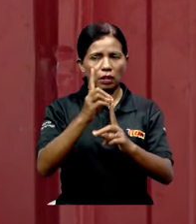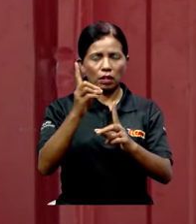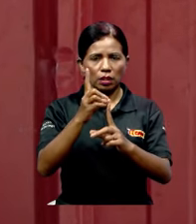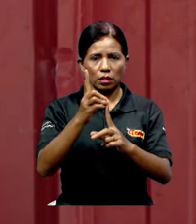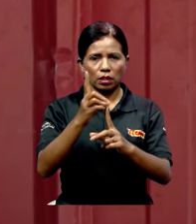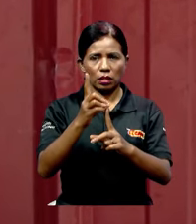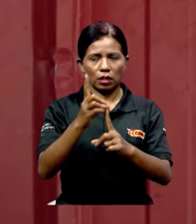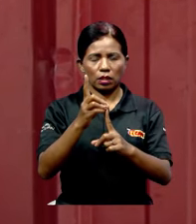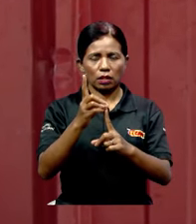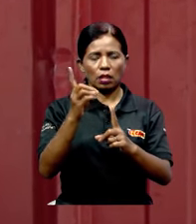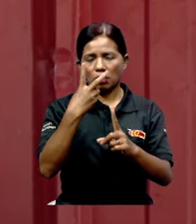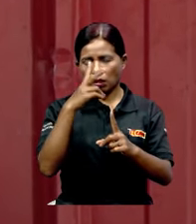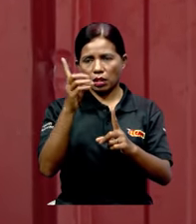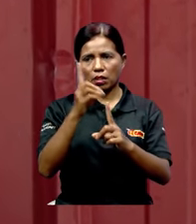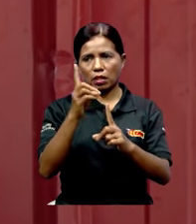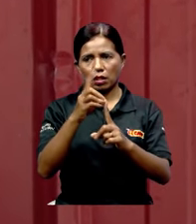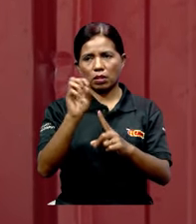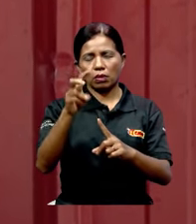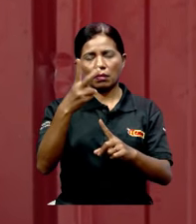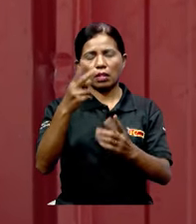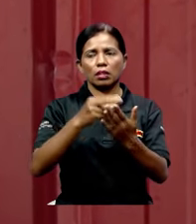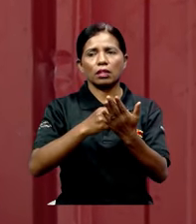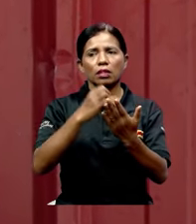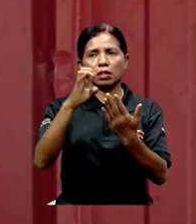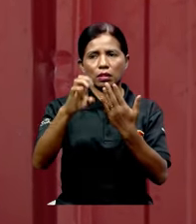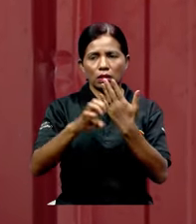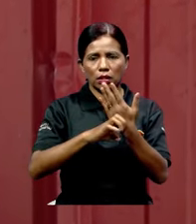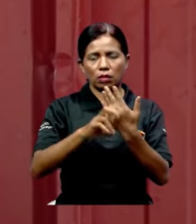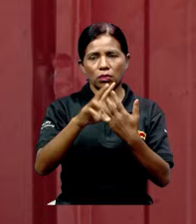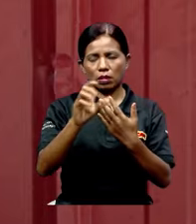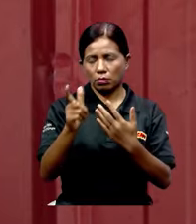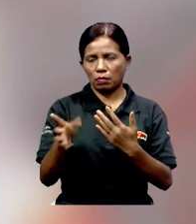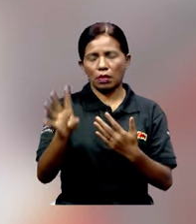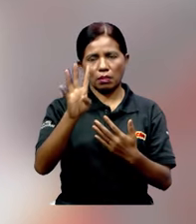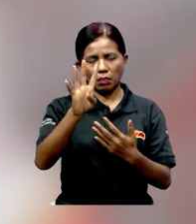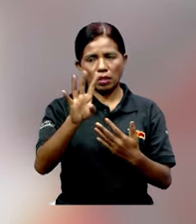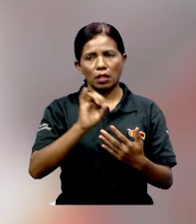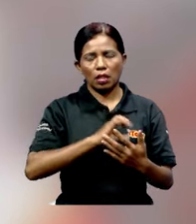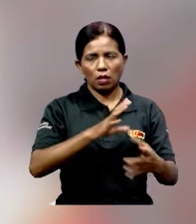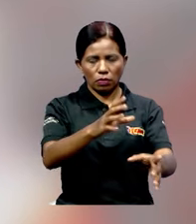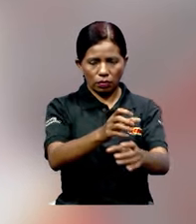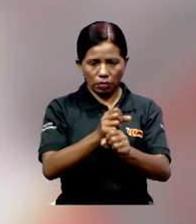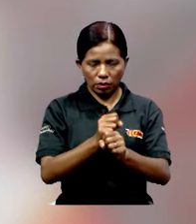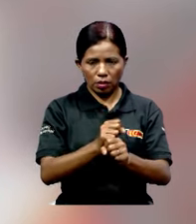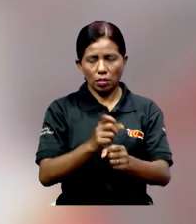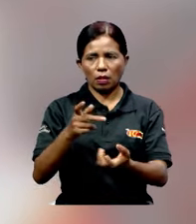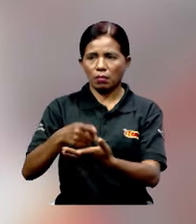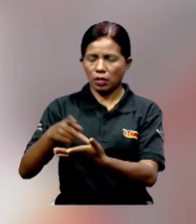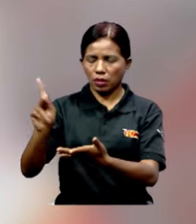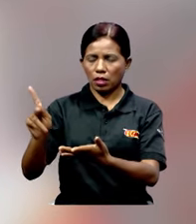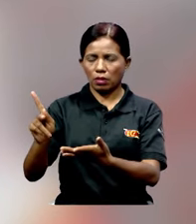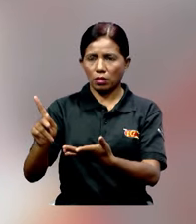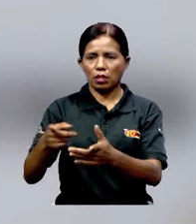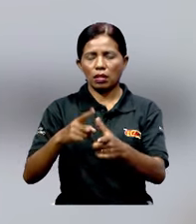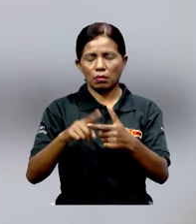iha dia 2 de janeiro 2024. Então hau fute, hau mai selo hekasi, depois de